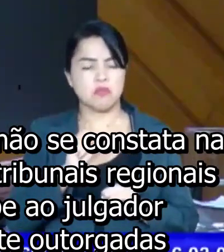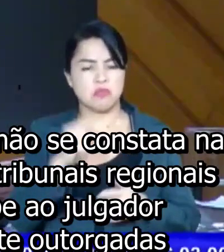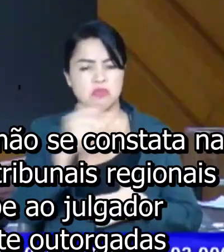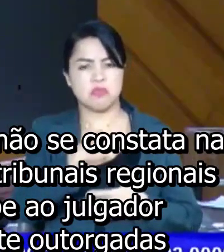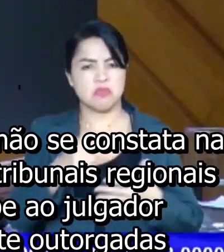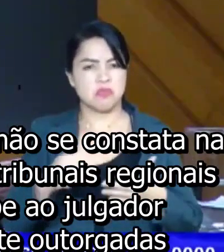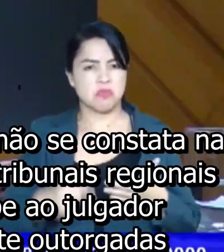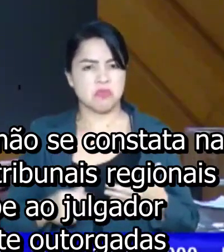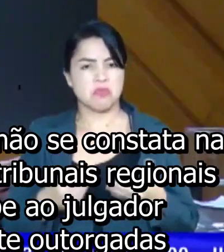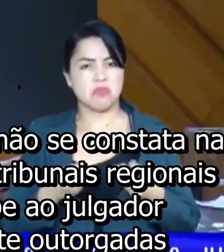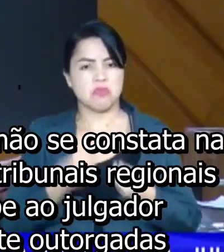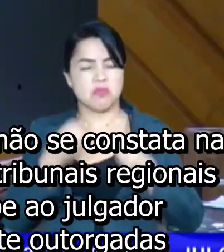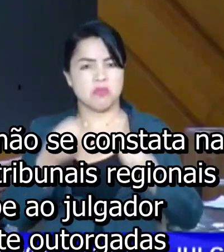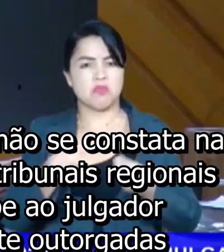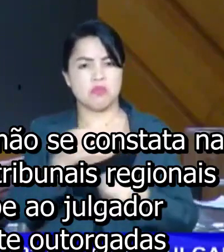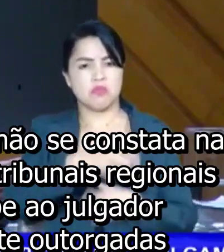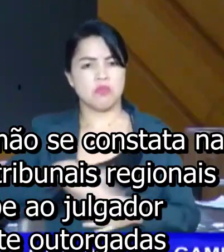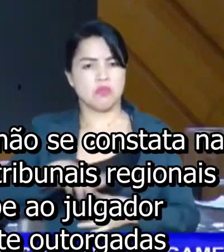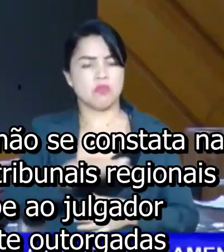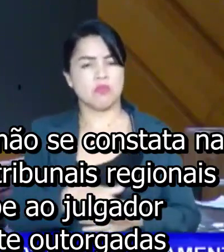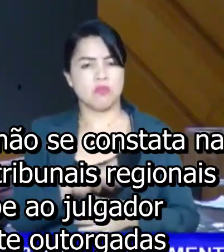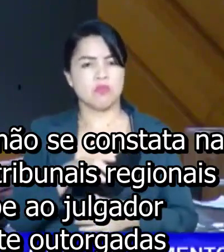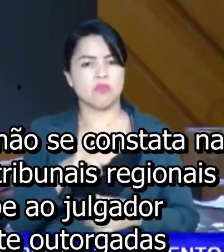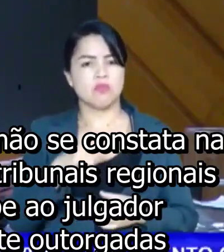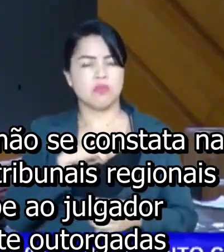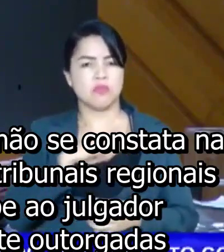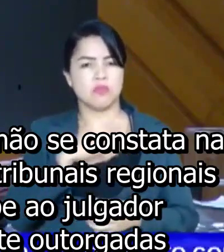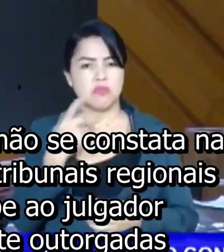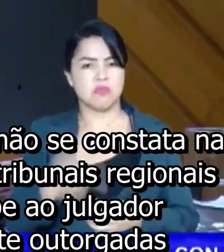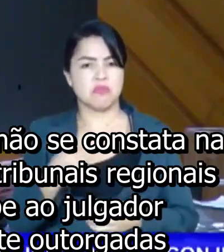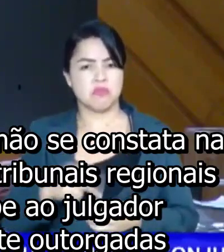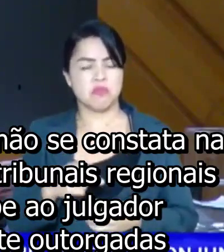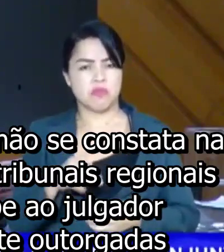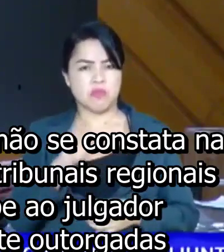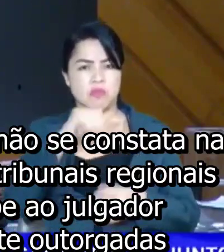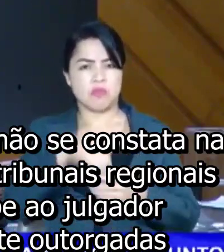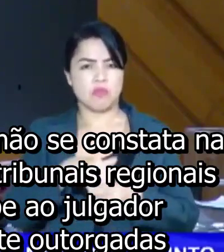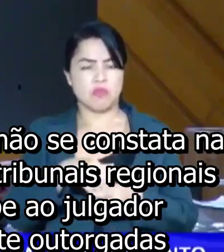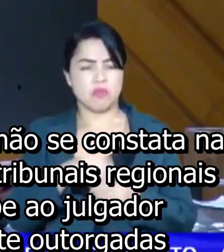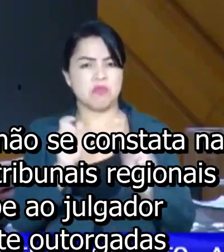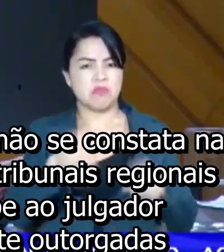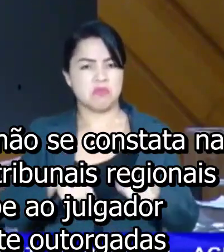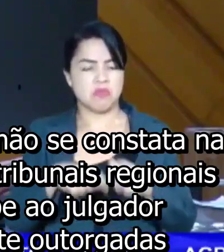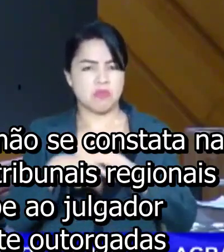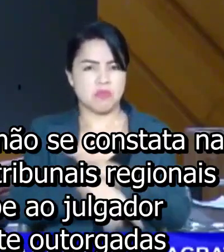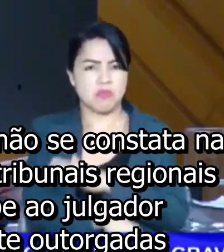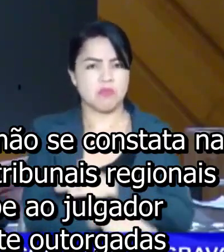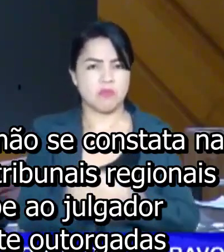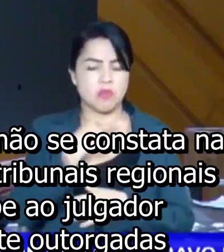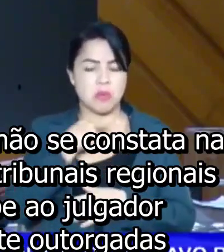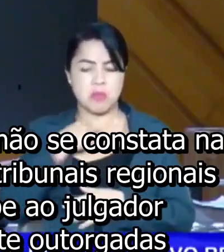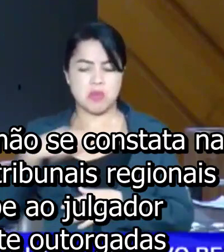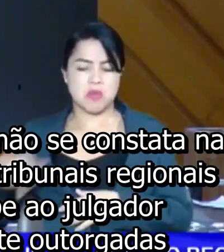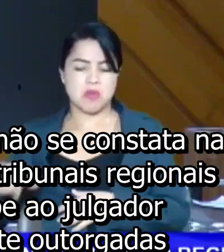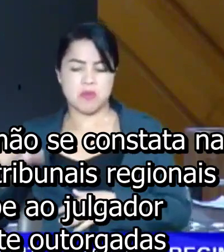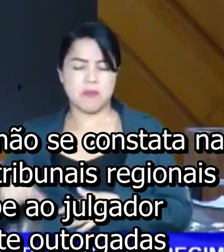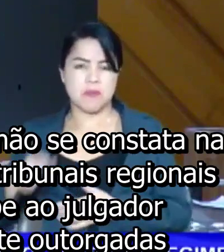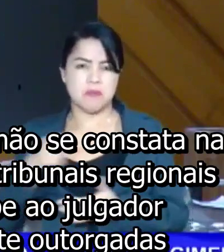outorgue aos tribunais regionais eleitorais competência para tanto, de modo que não cabe ao julgador usurpar das